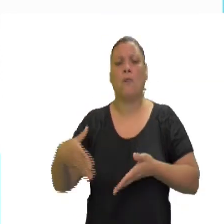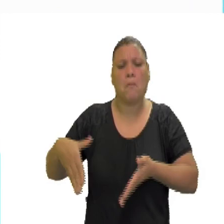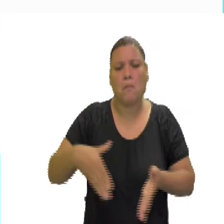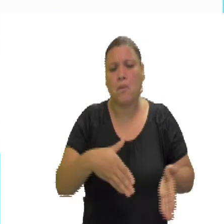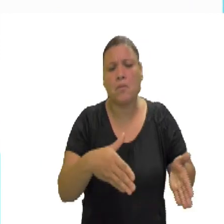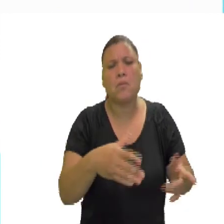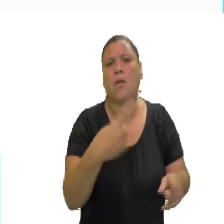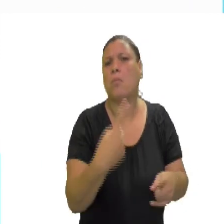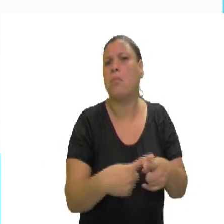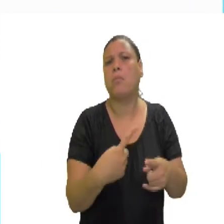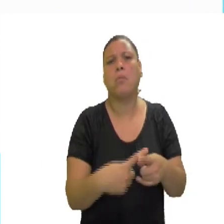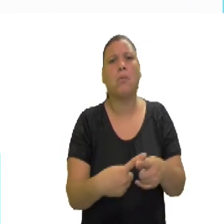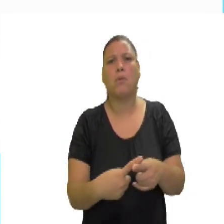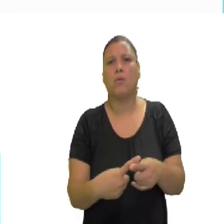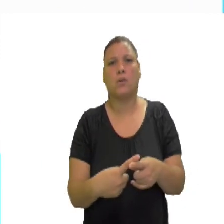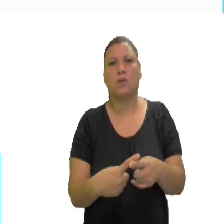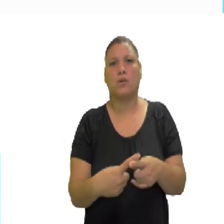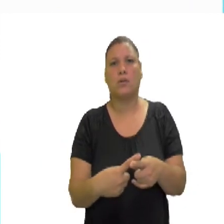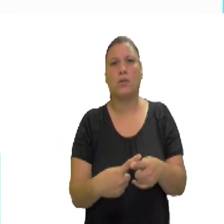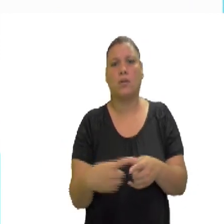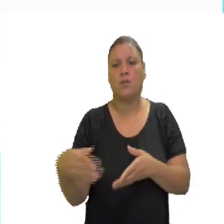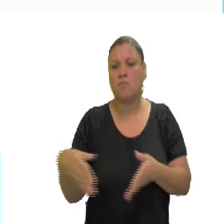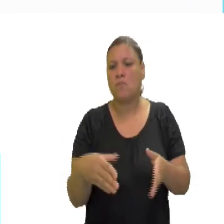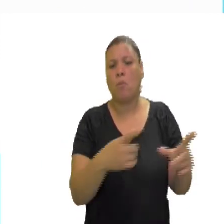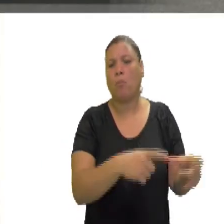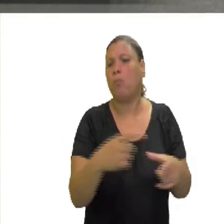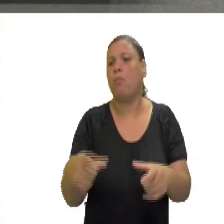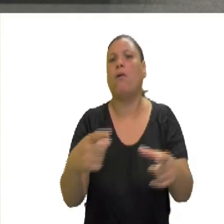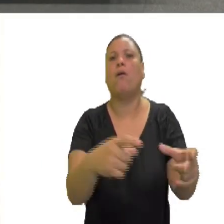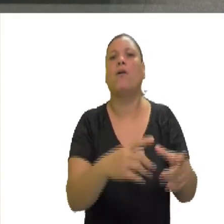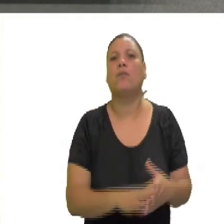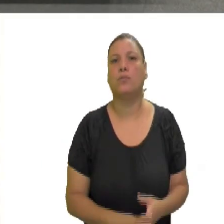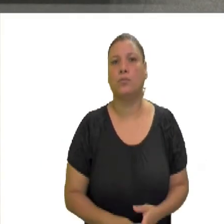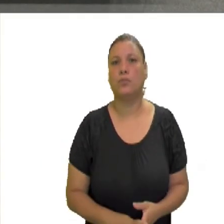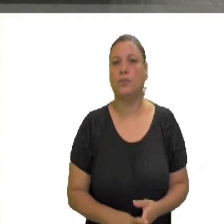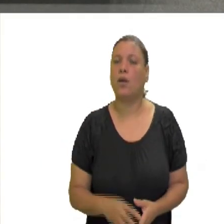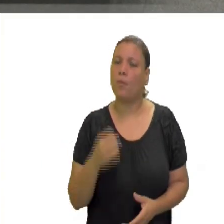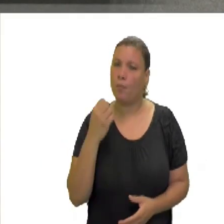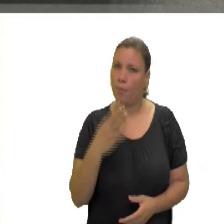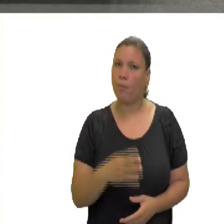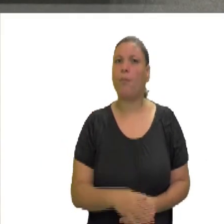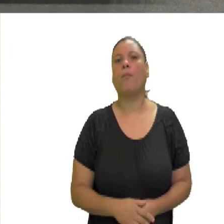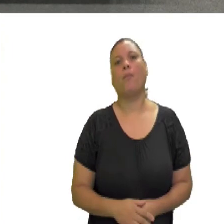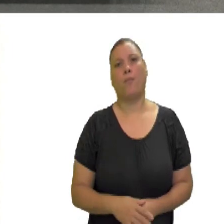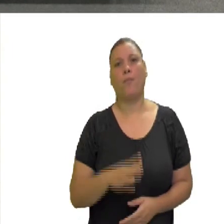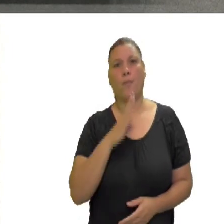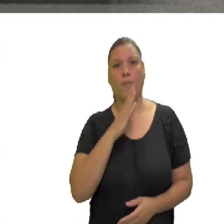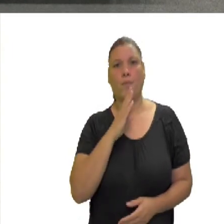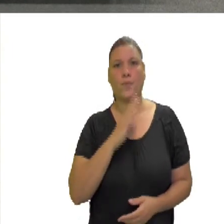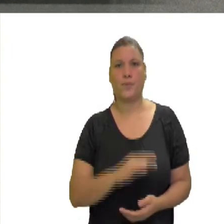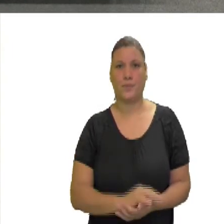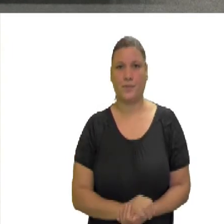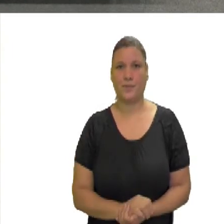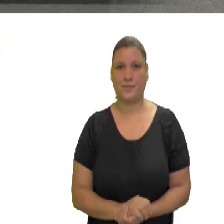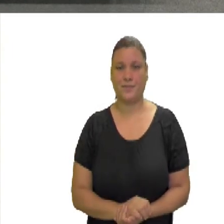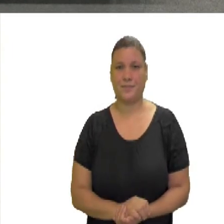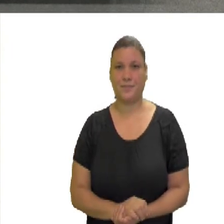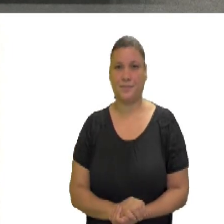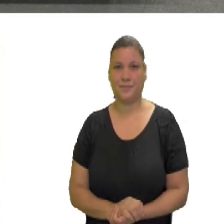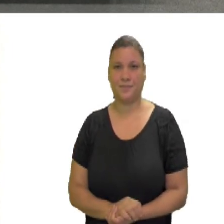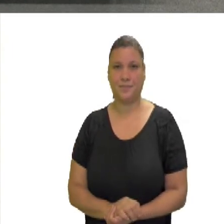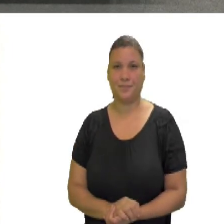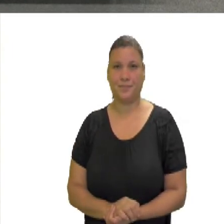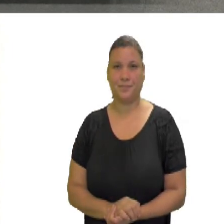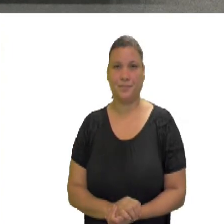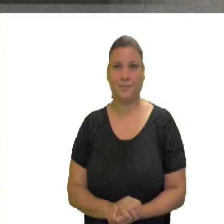estradas, qual o percurso de cada uma. Então vale a pena conhecer e, se possível, fazer um dia o percurso da Estrada